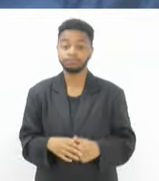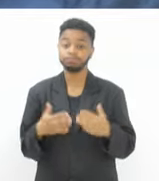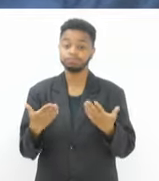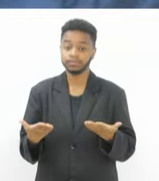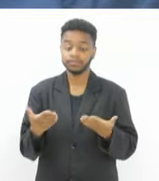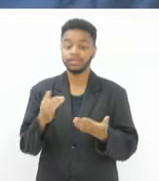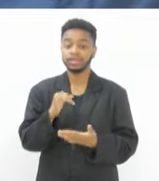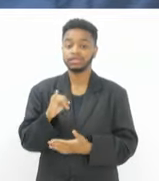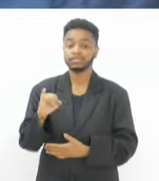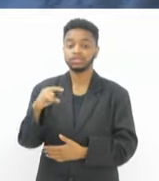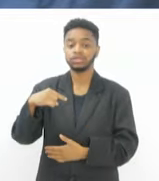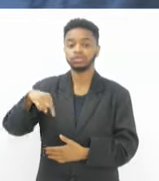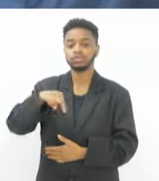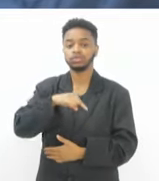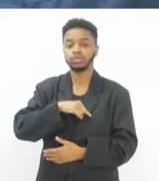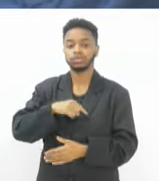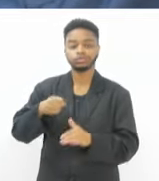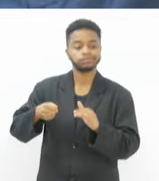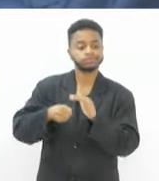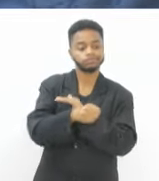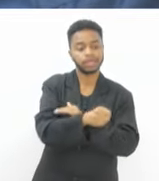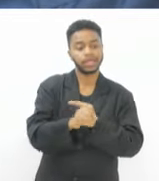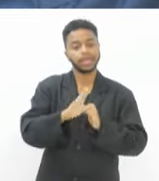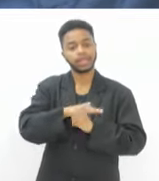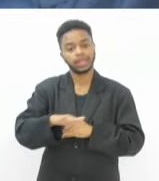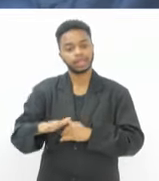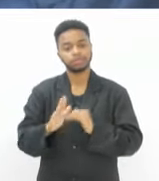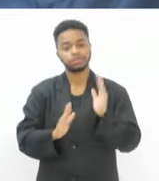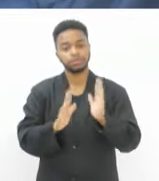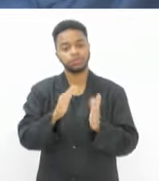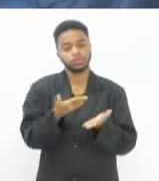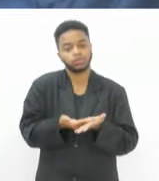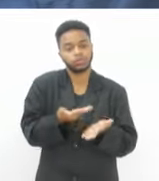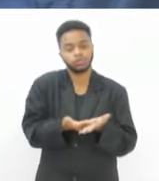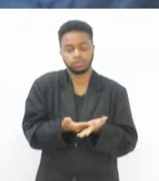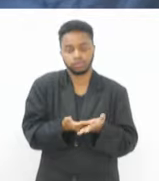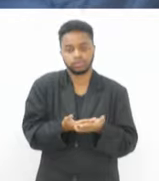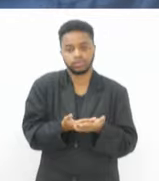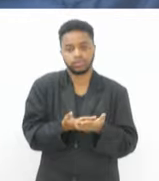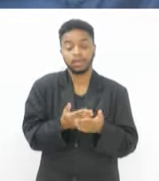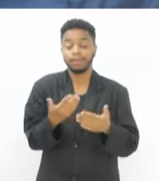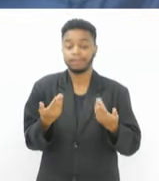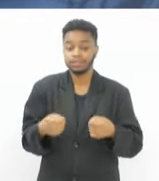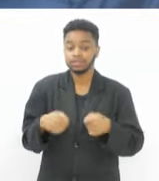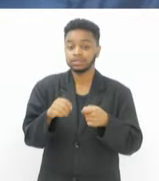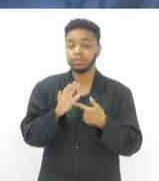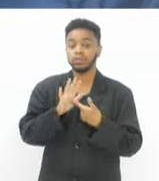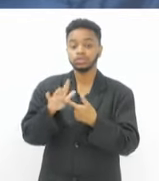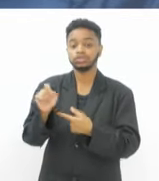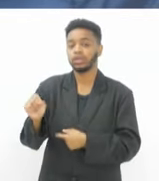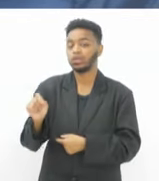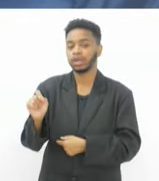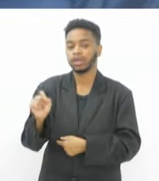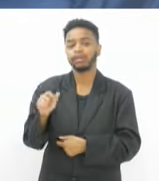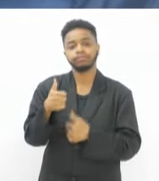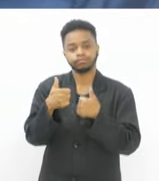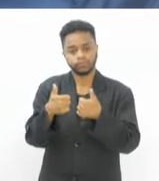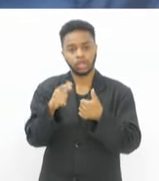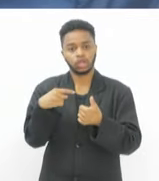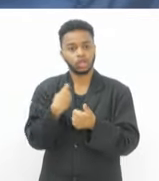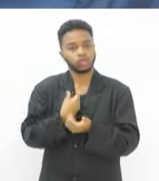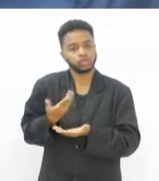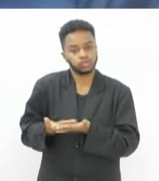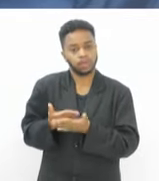a gente traz a criança para o reforço escolar, a gente precisa trazer uma mensagem que, ok, vamos fazer isso